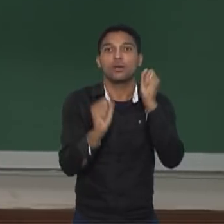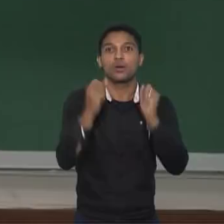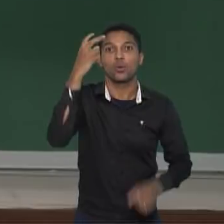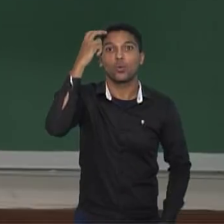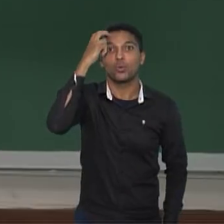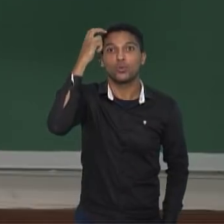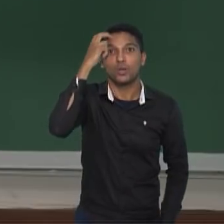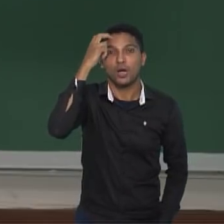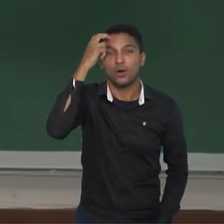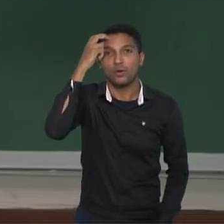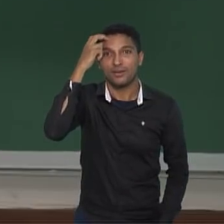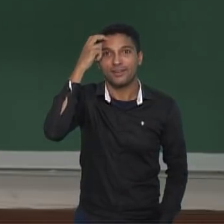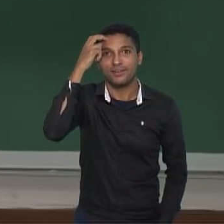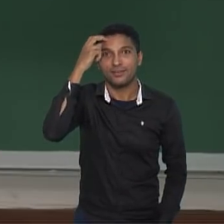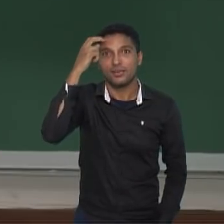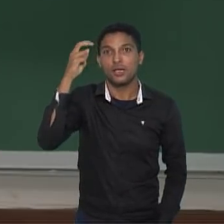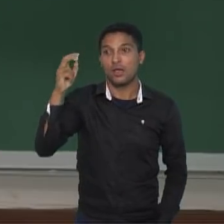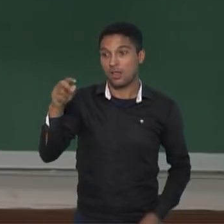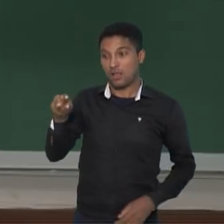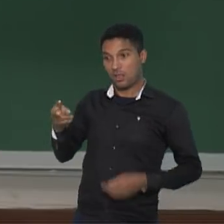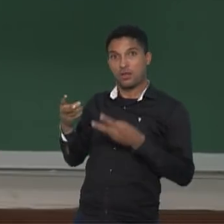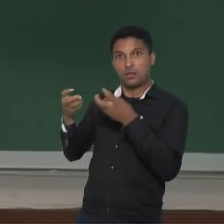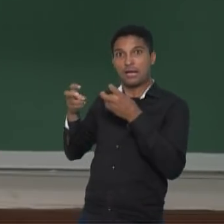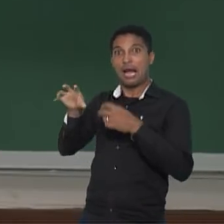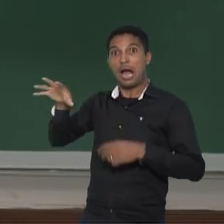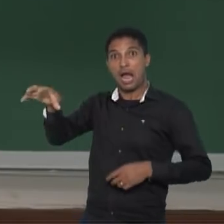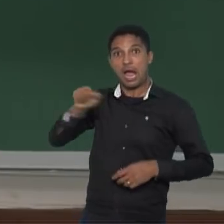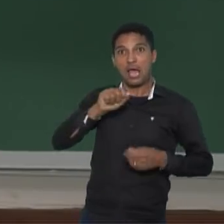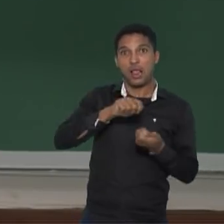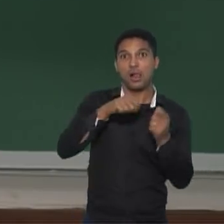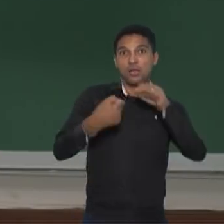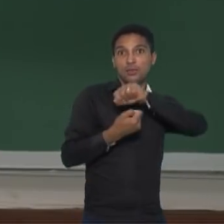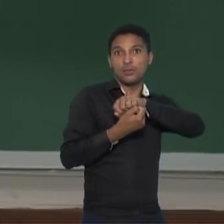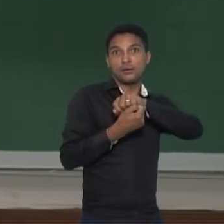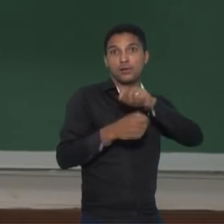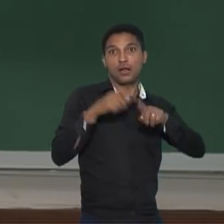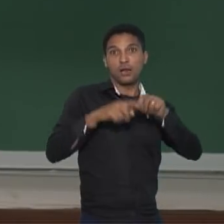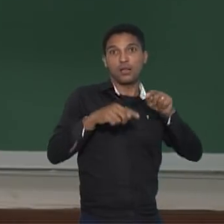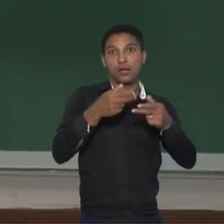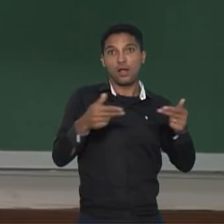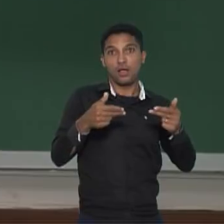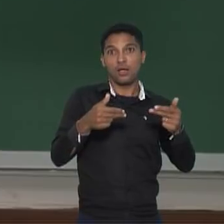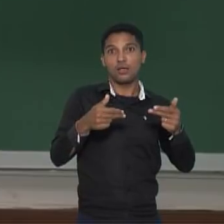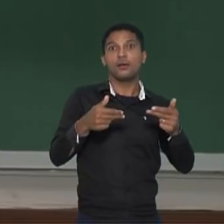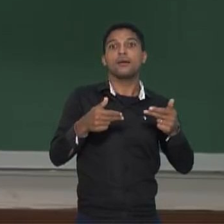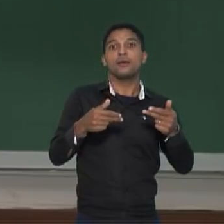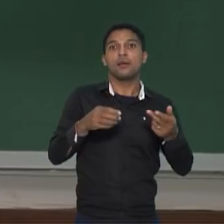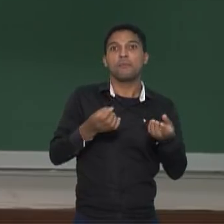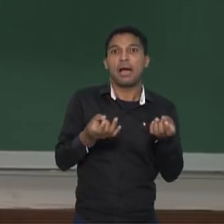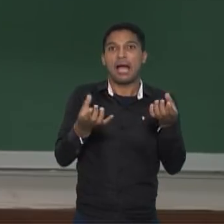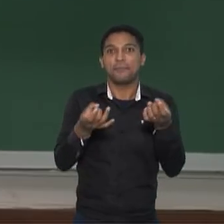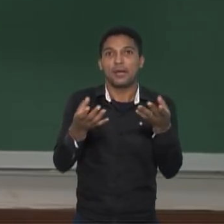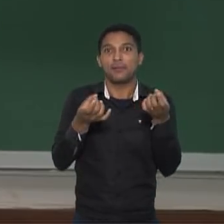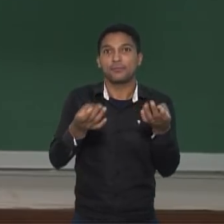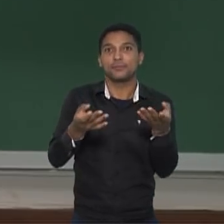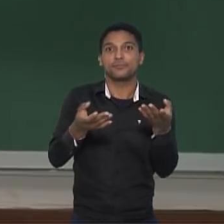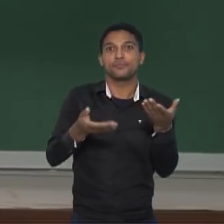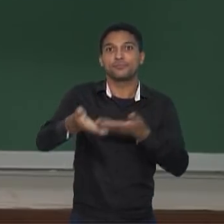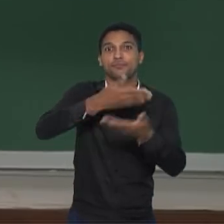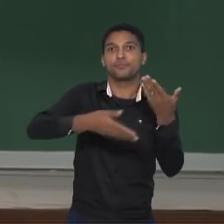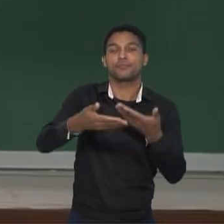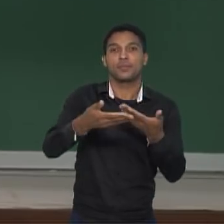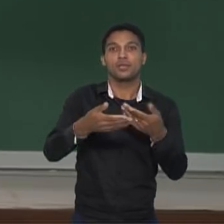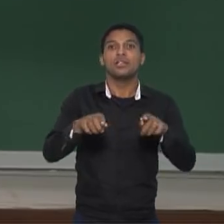produtos de mercado. E aí falamos do consumo dentro do sistema capitalista, quanto nós